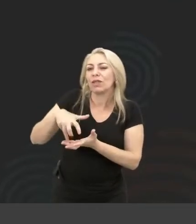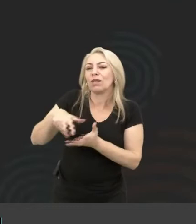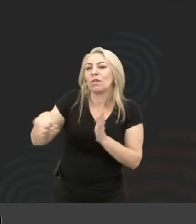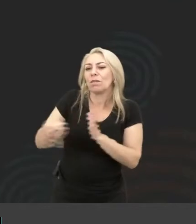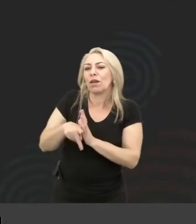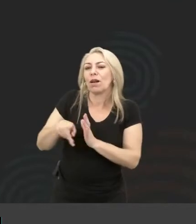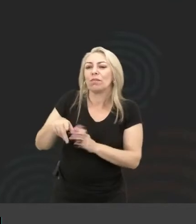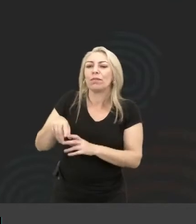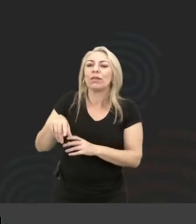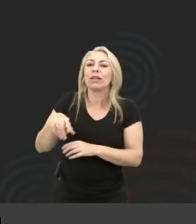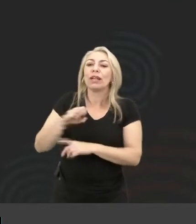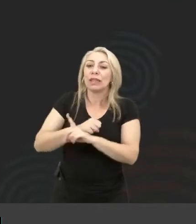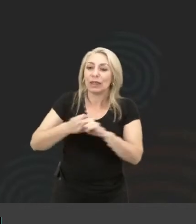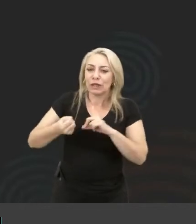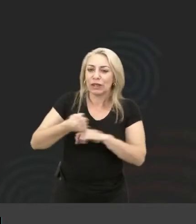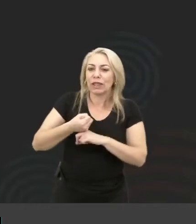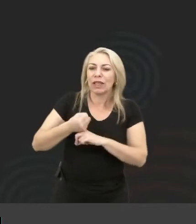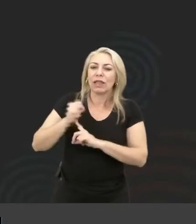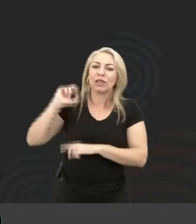é,